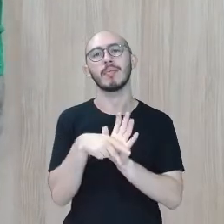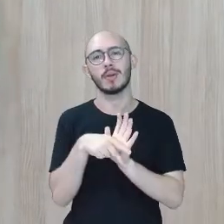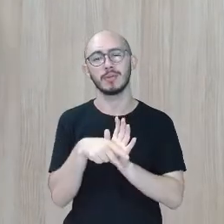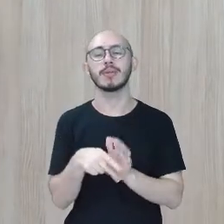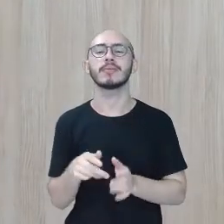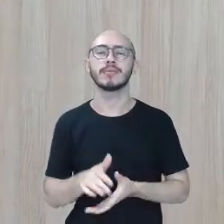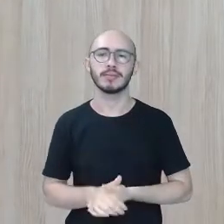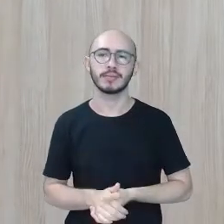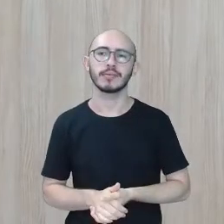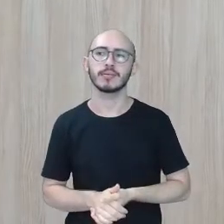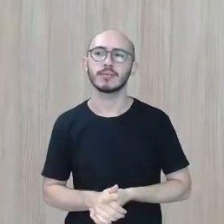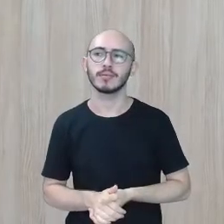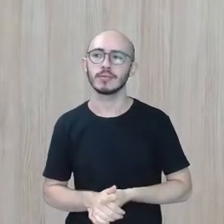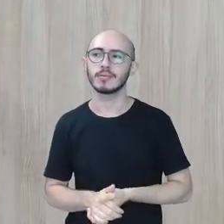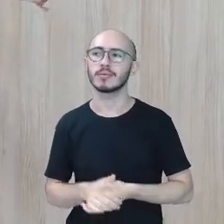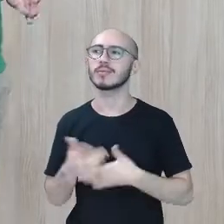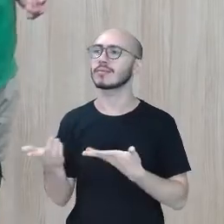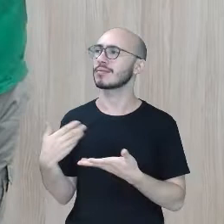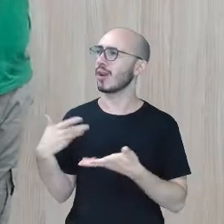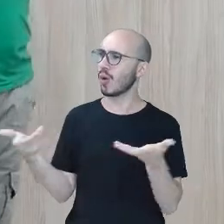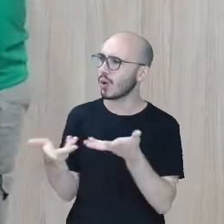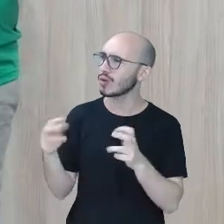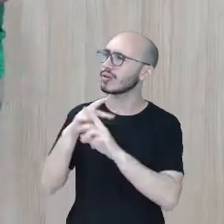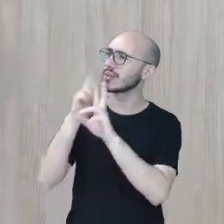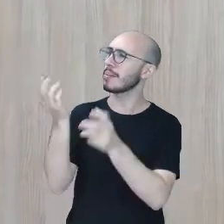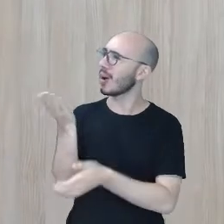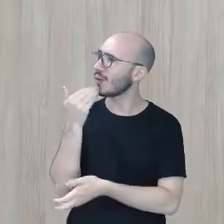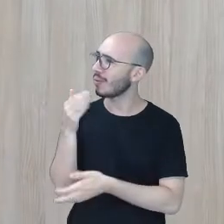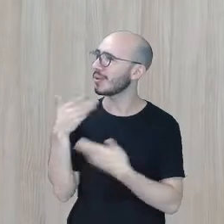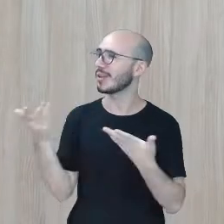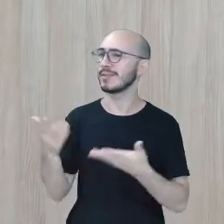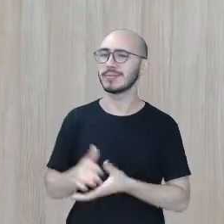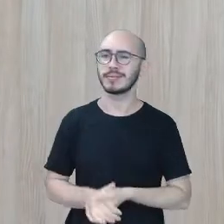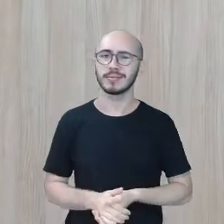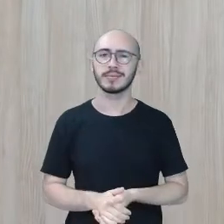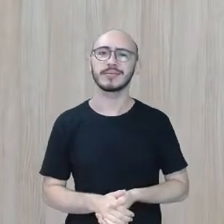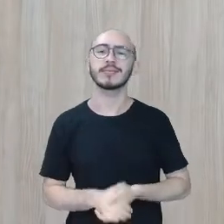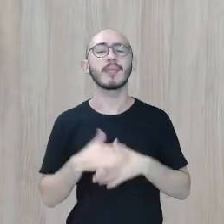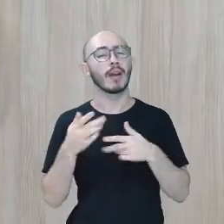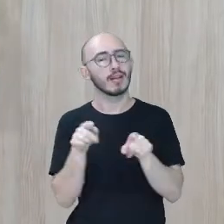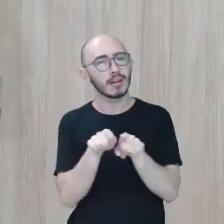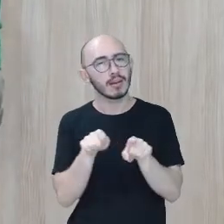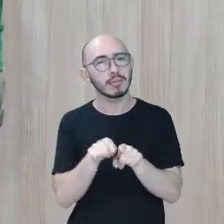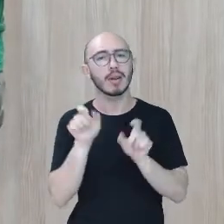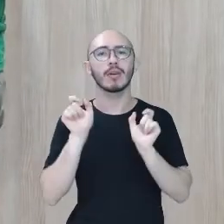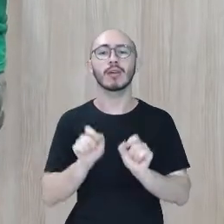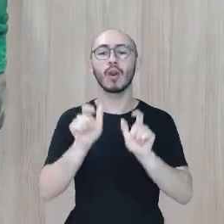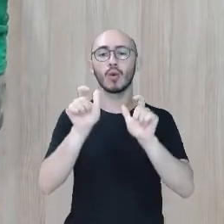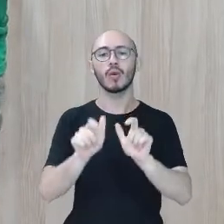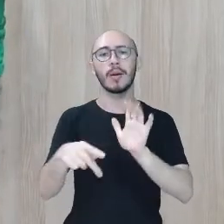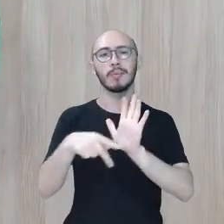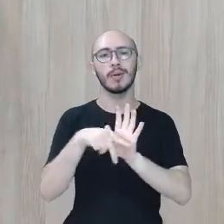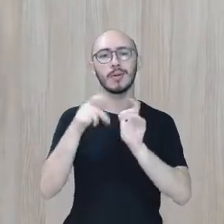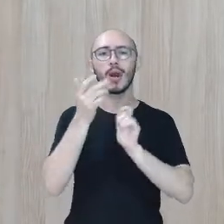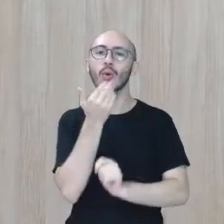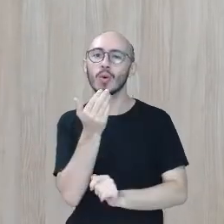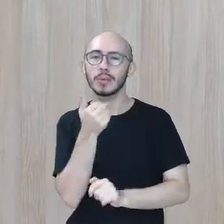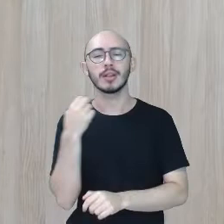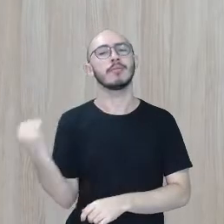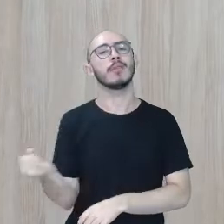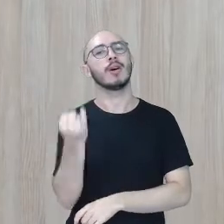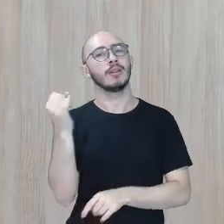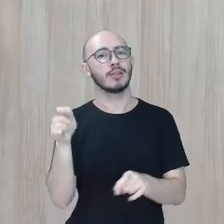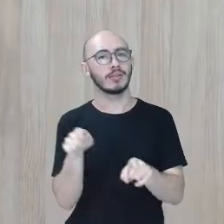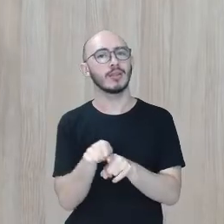comida na região, a gente está falando muito de comida hoje, né, professor? Então, a comida, né, na região é muito importante, né?